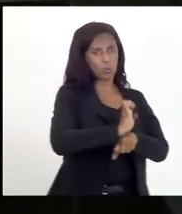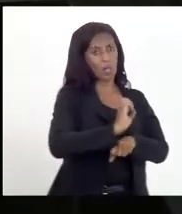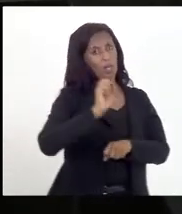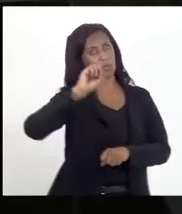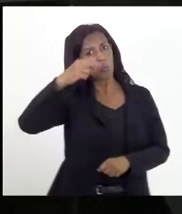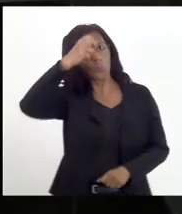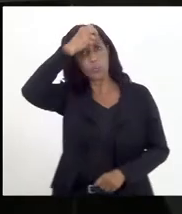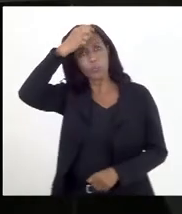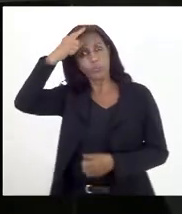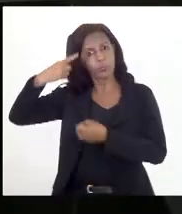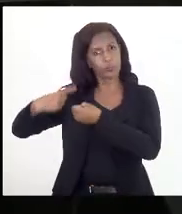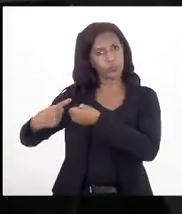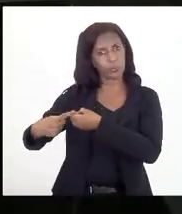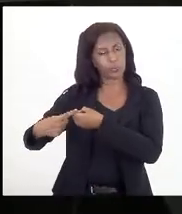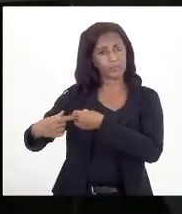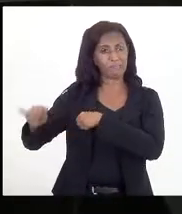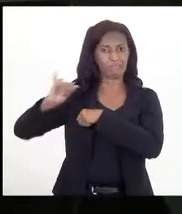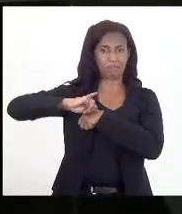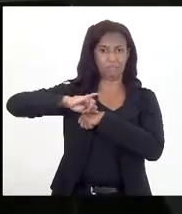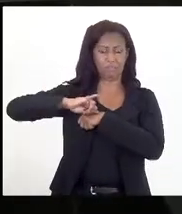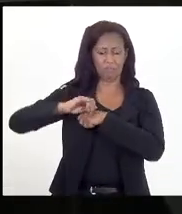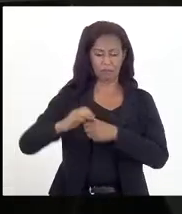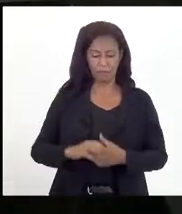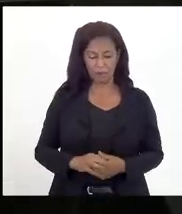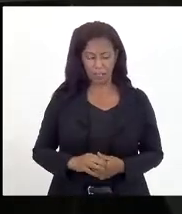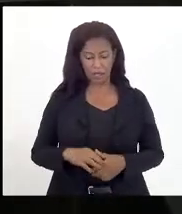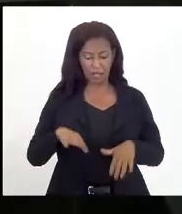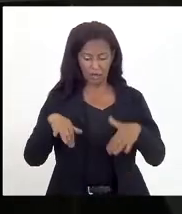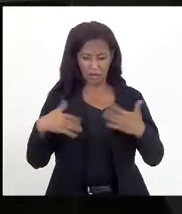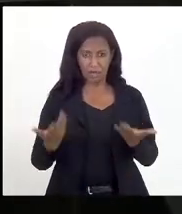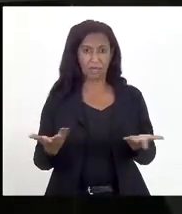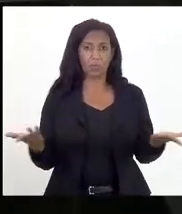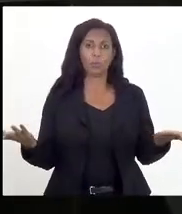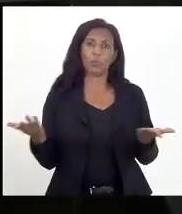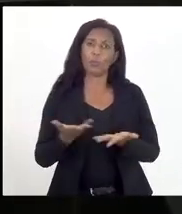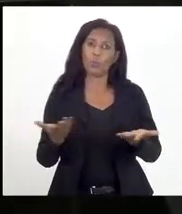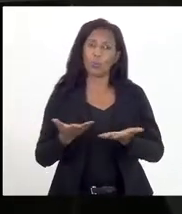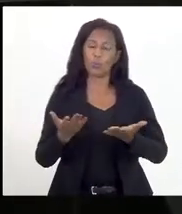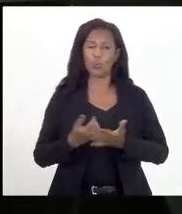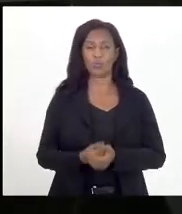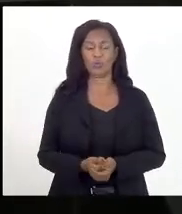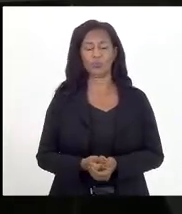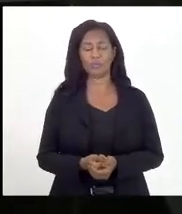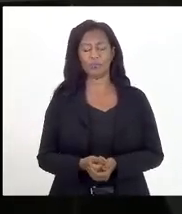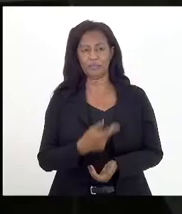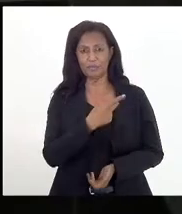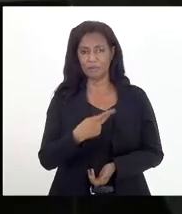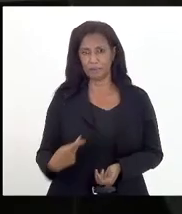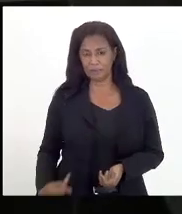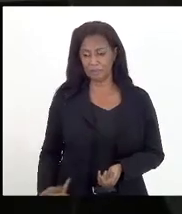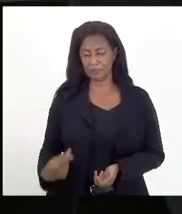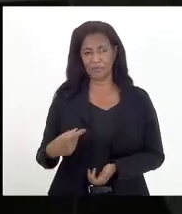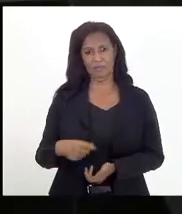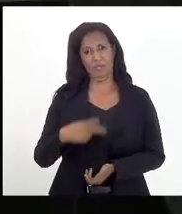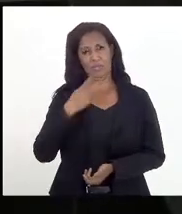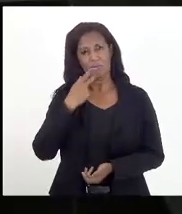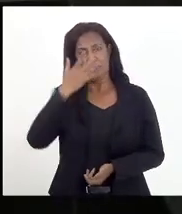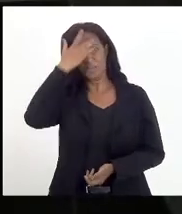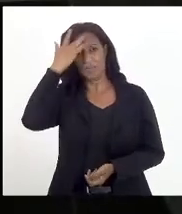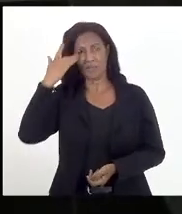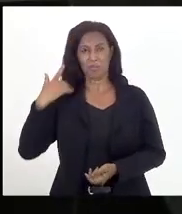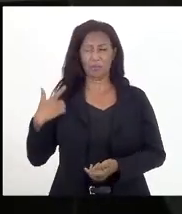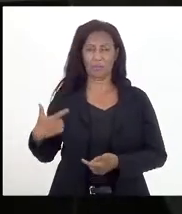da capital então Amil soma senhora Presidente aqueles que lutam